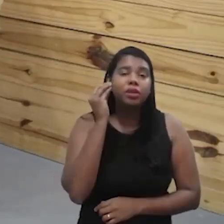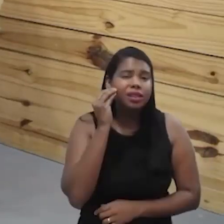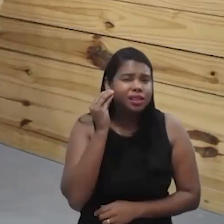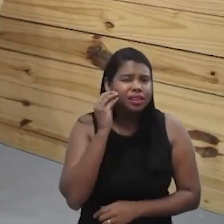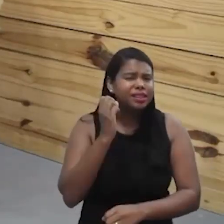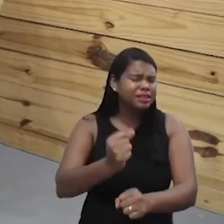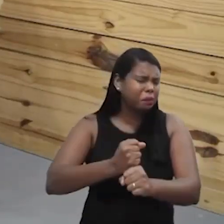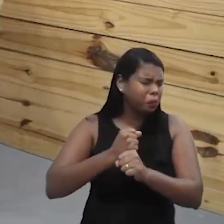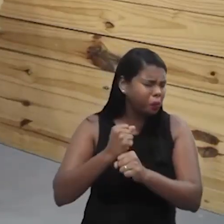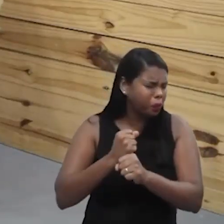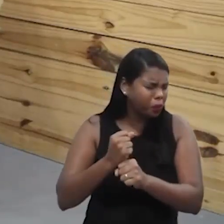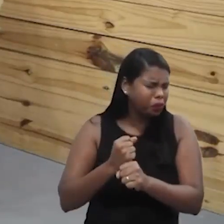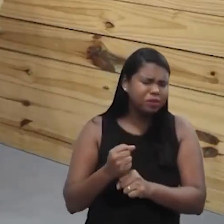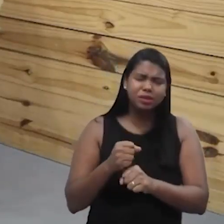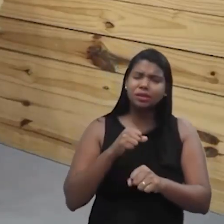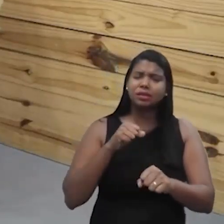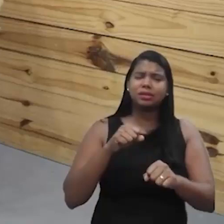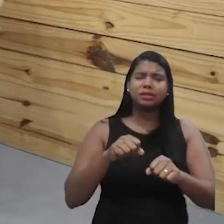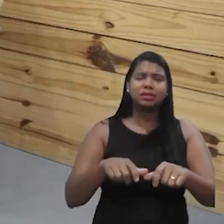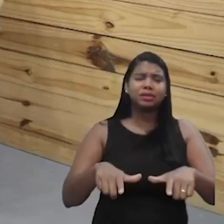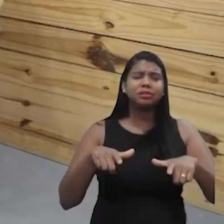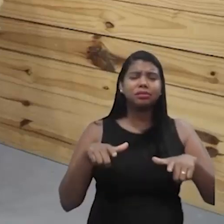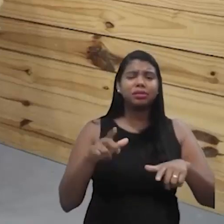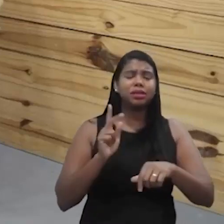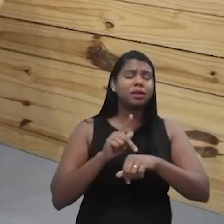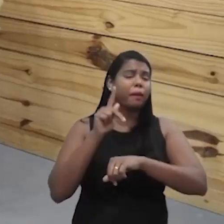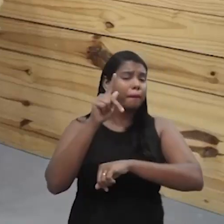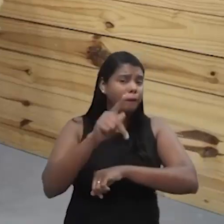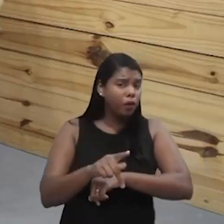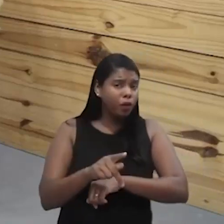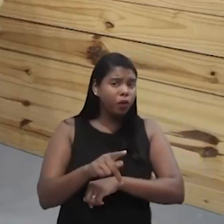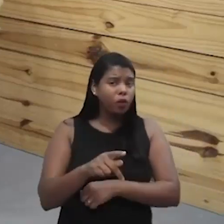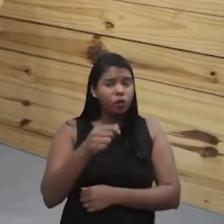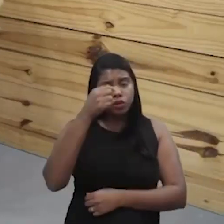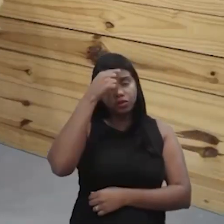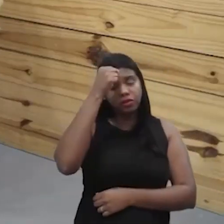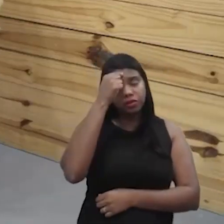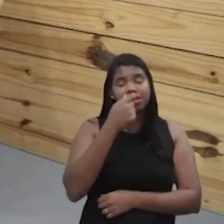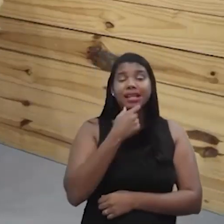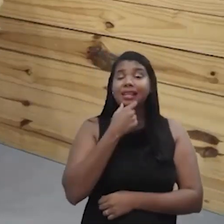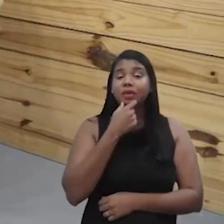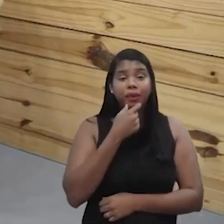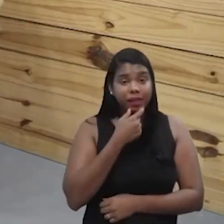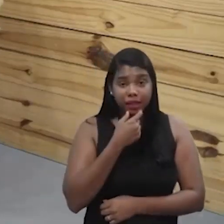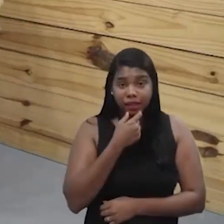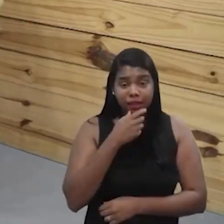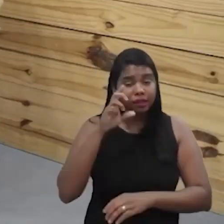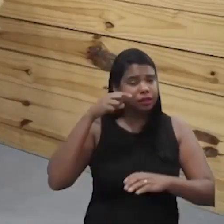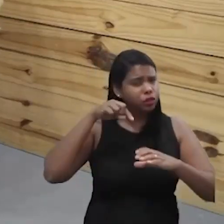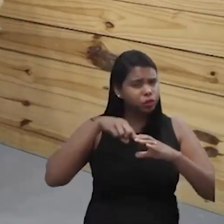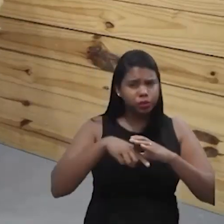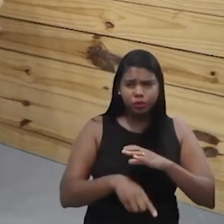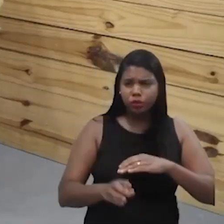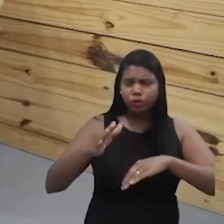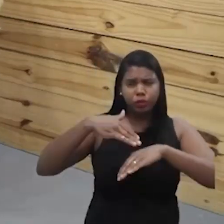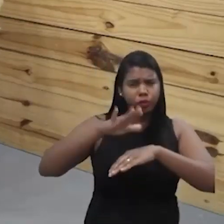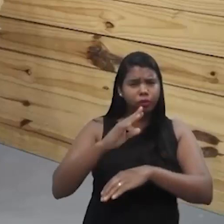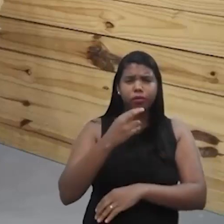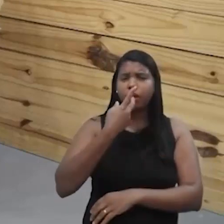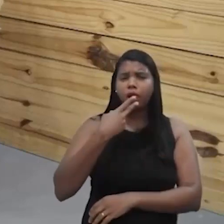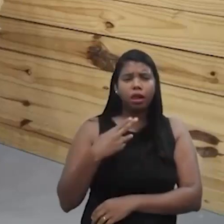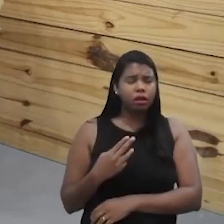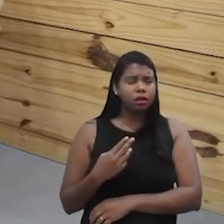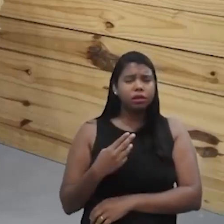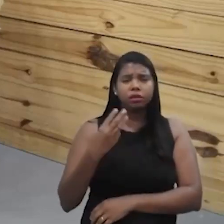experiência de tantos anos, formação, pós-graduação, inglês fluente, às vezes até mais de uma língua, não só